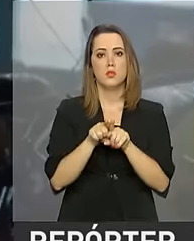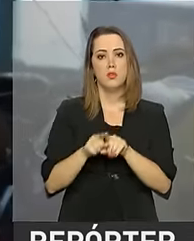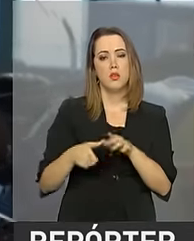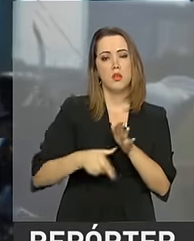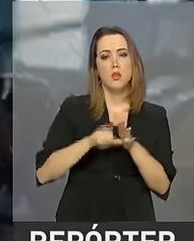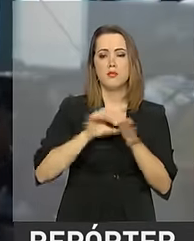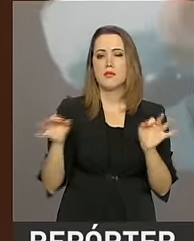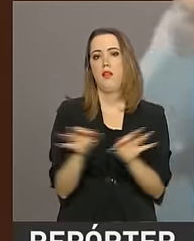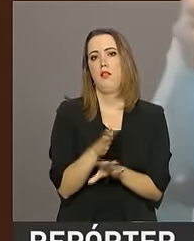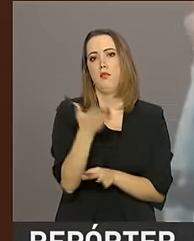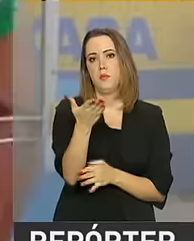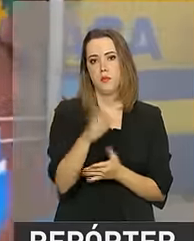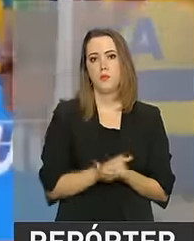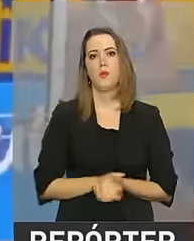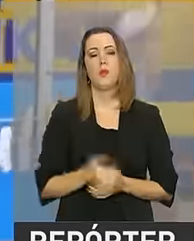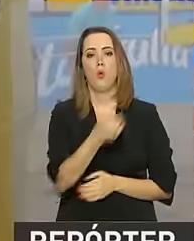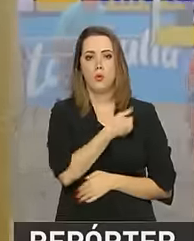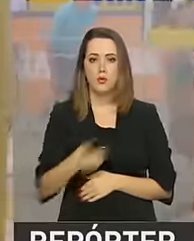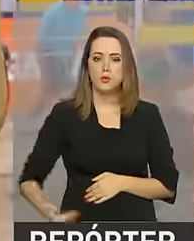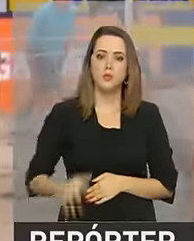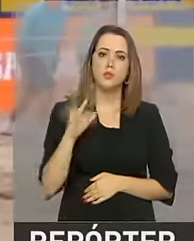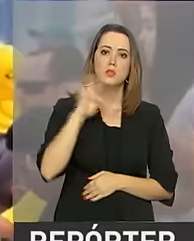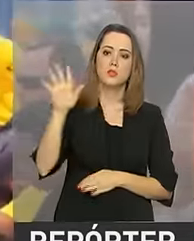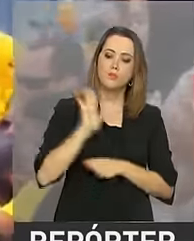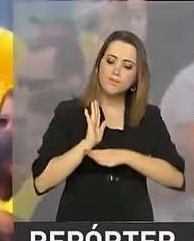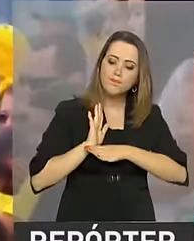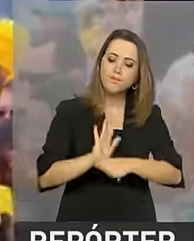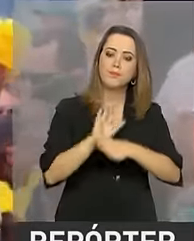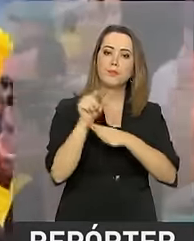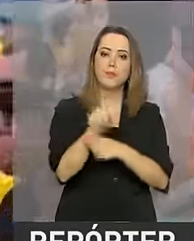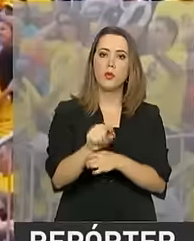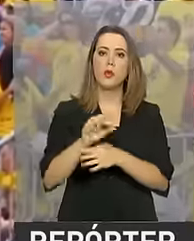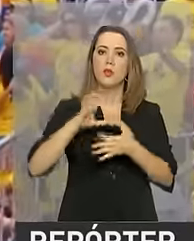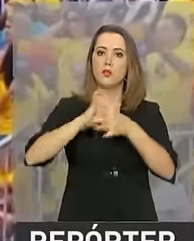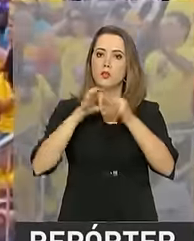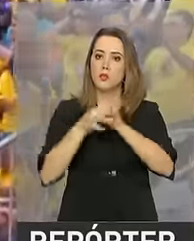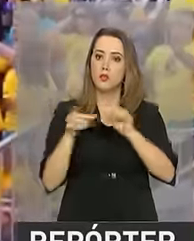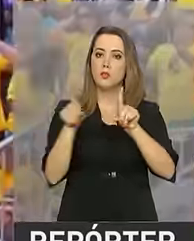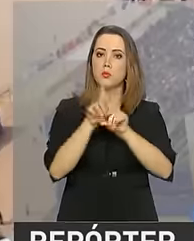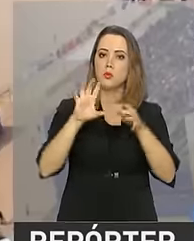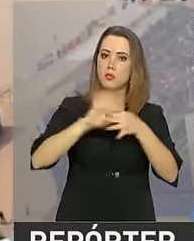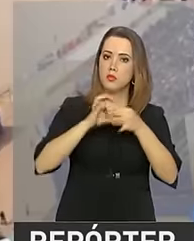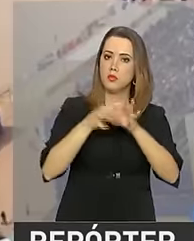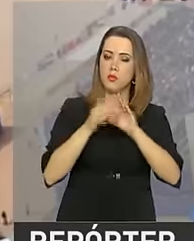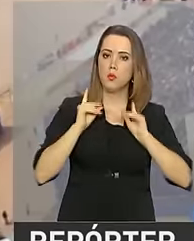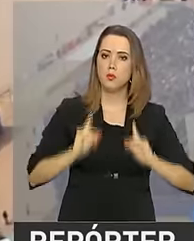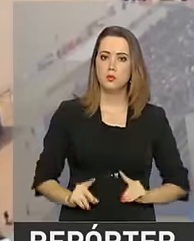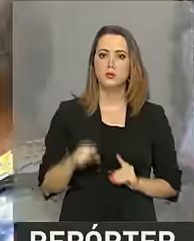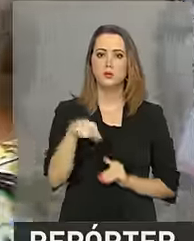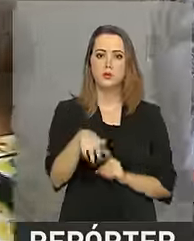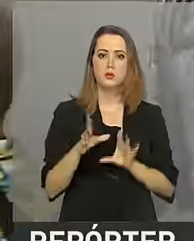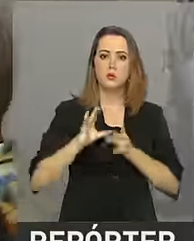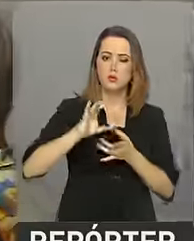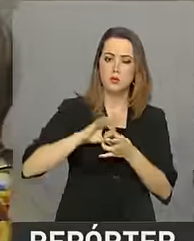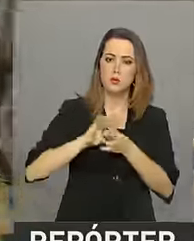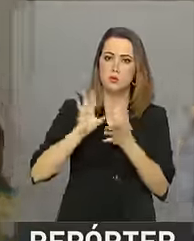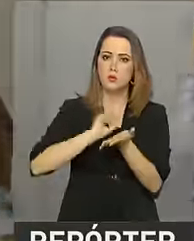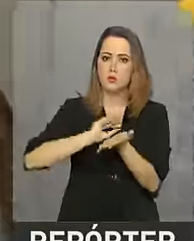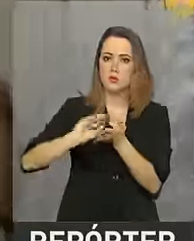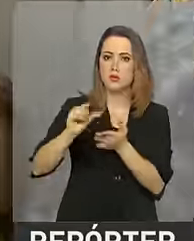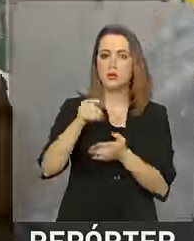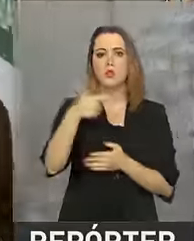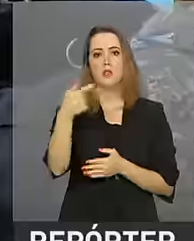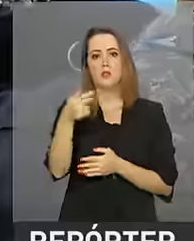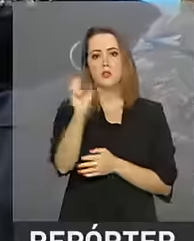O governo federal reforçou o apoio à realização das Olimpíadas e Paralimpíadas. Foram liberados pela União 78 milhões